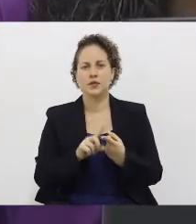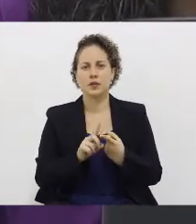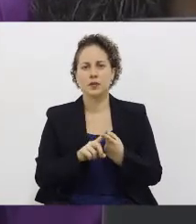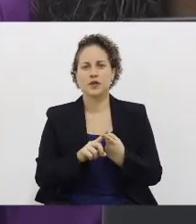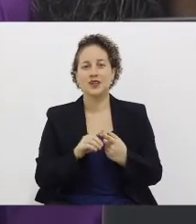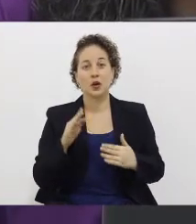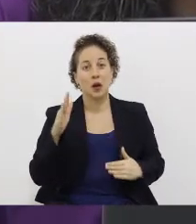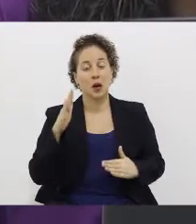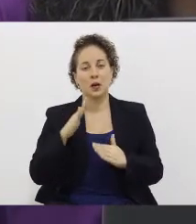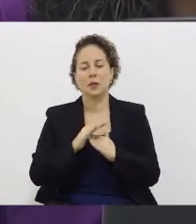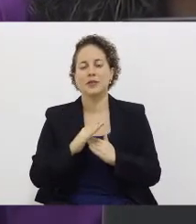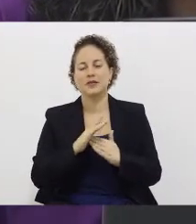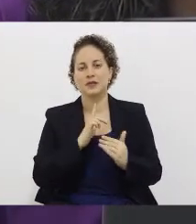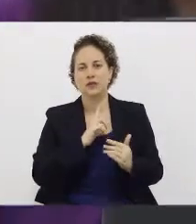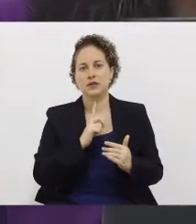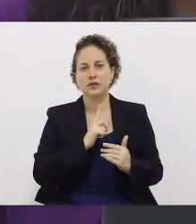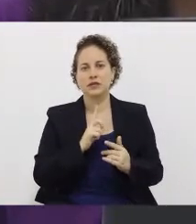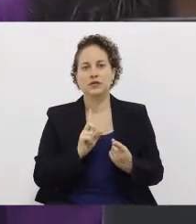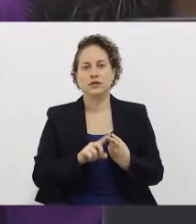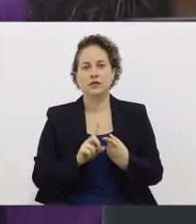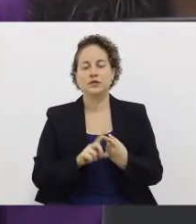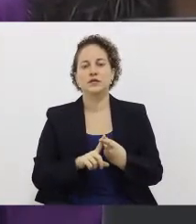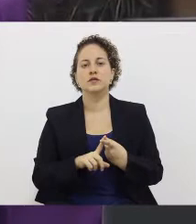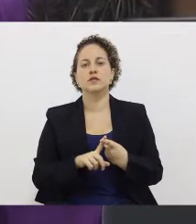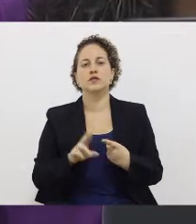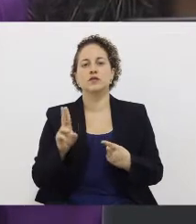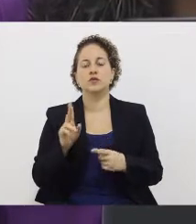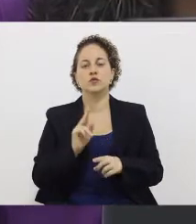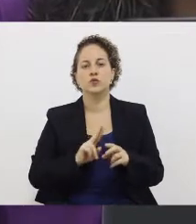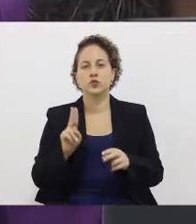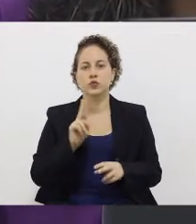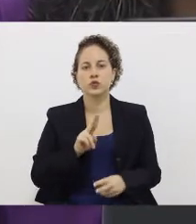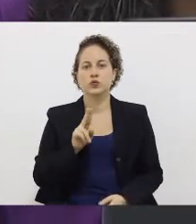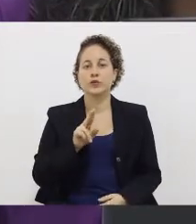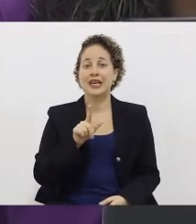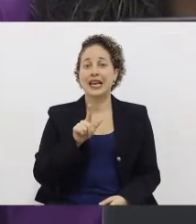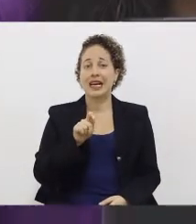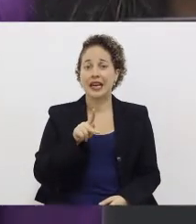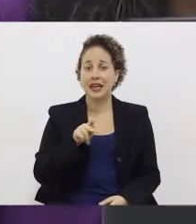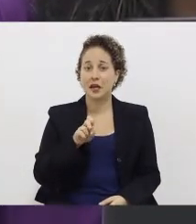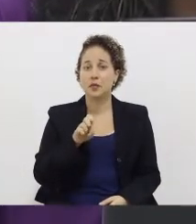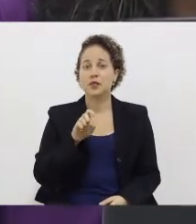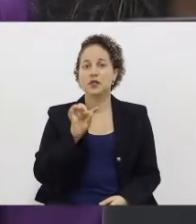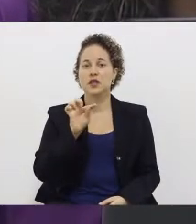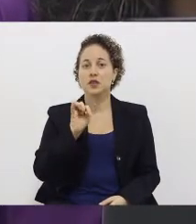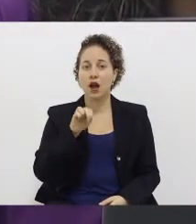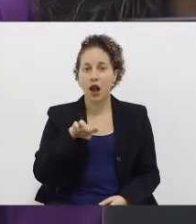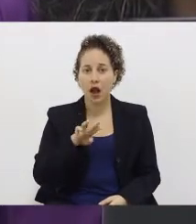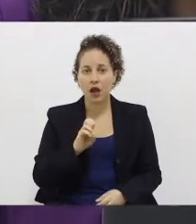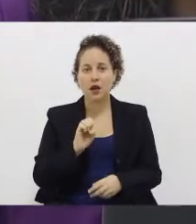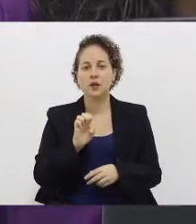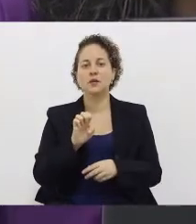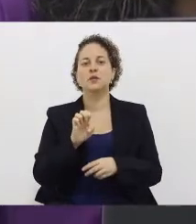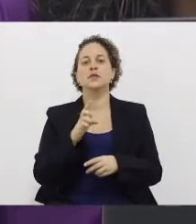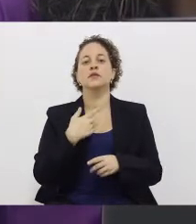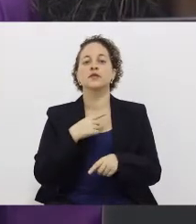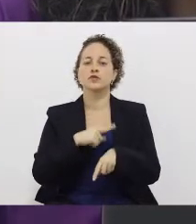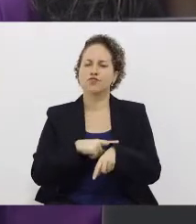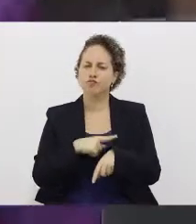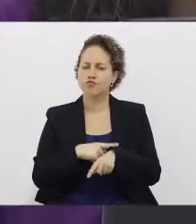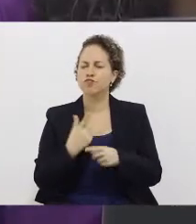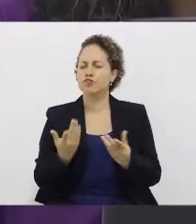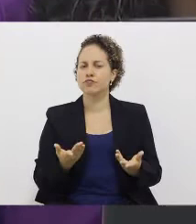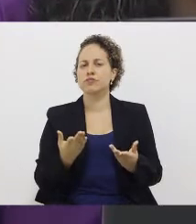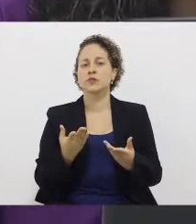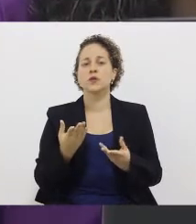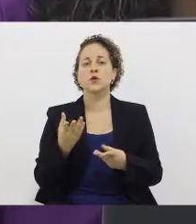ao máximo. Aqui nós temos o tempo de ressuprimento ou lead time de atendimento deste fornecedor. Se por